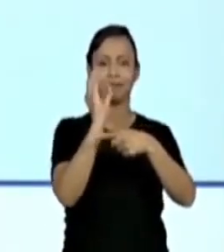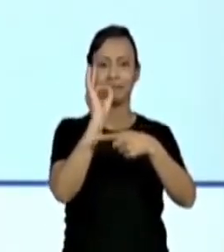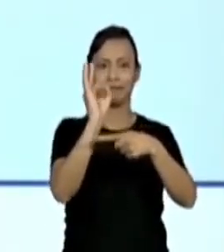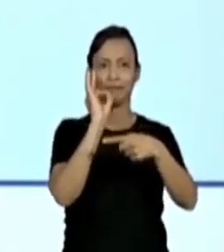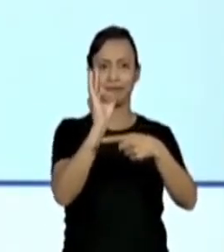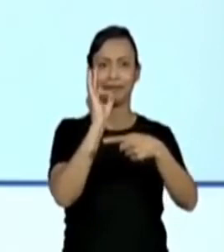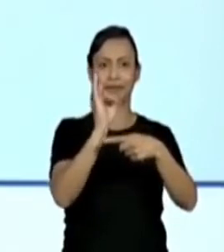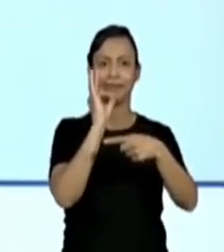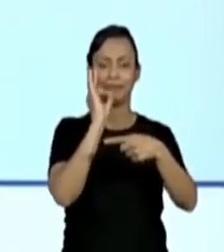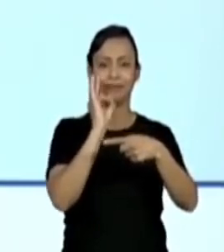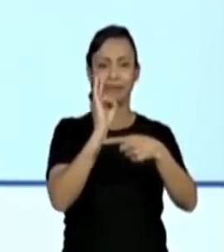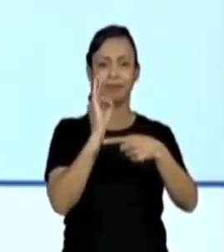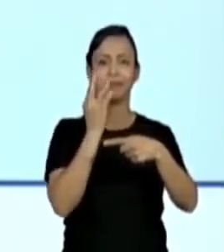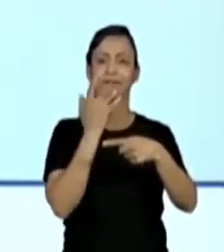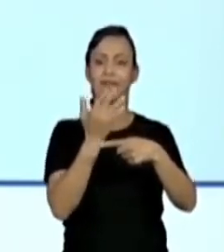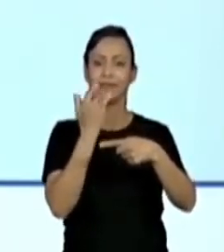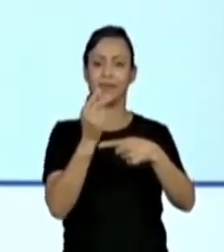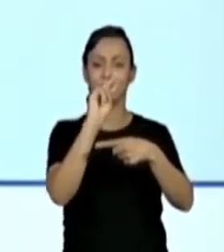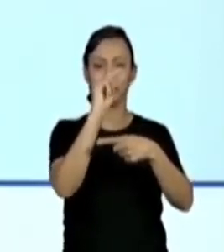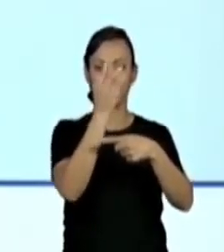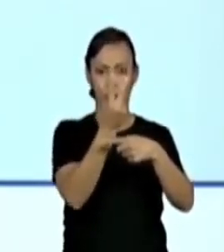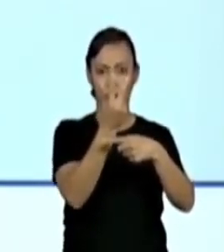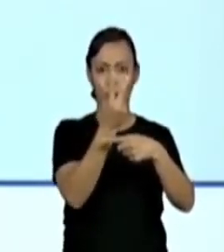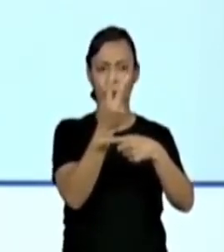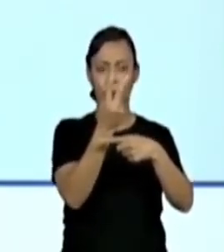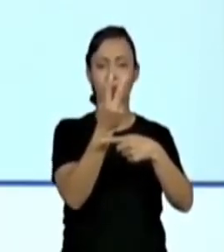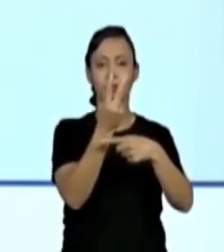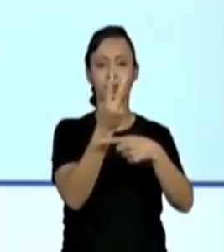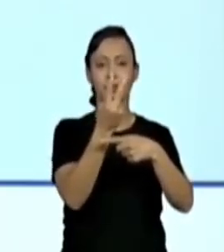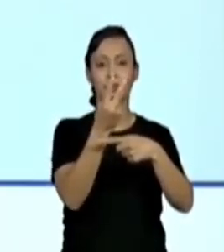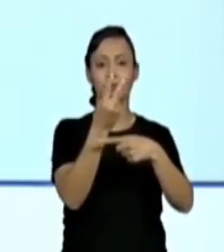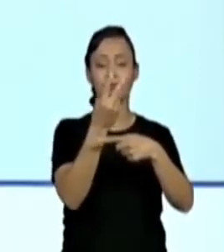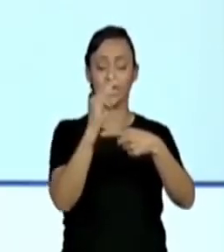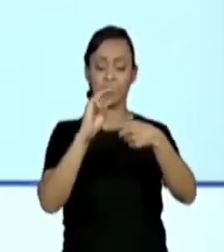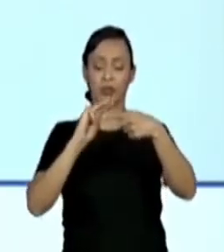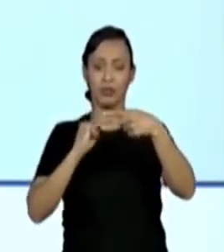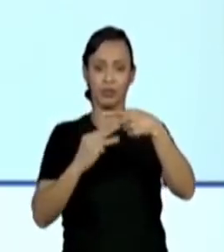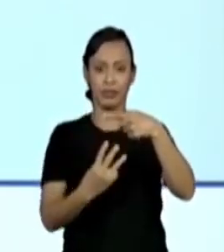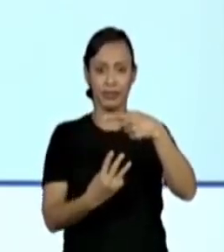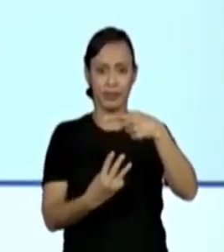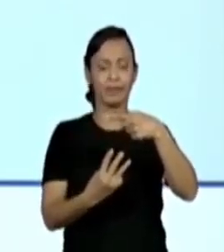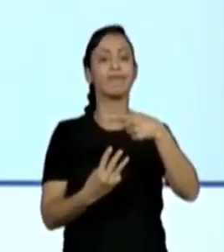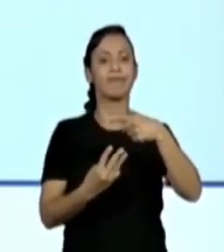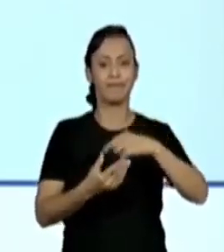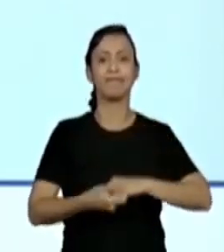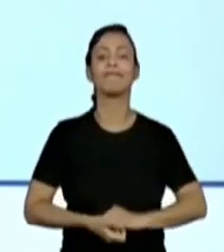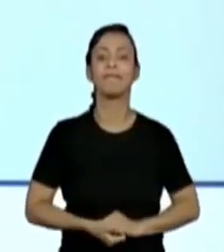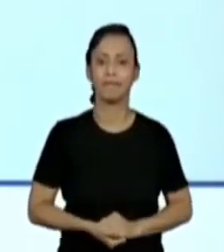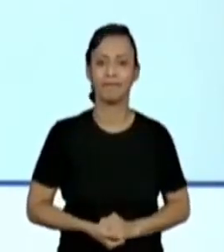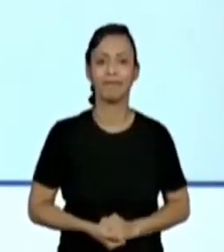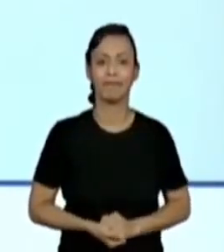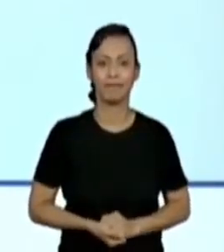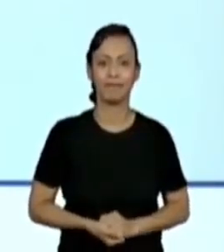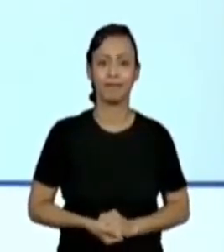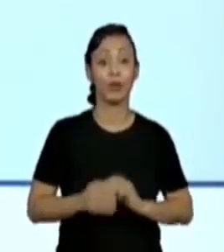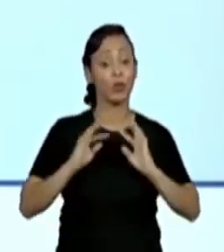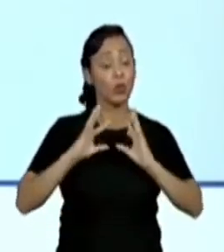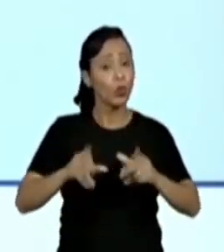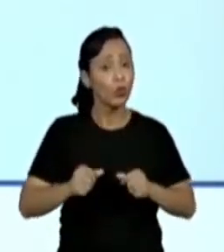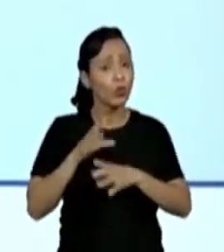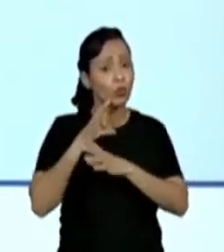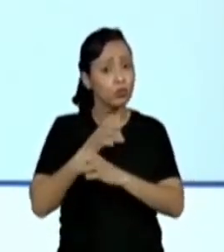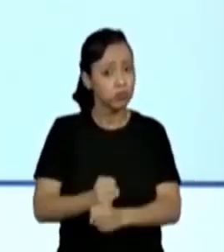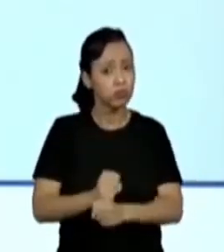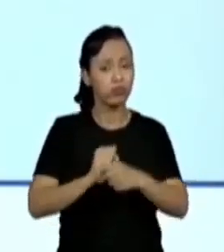partes duas partes das três que são o meu todo